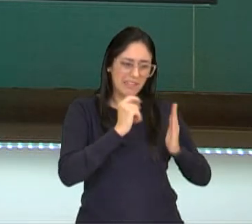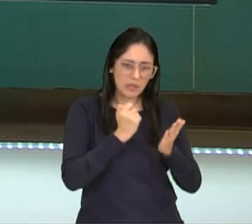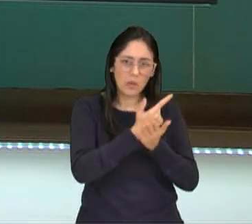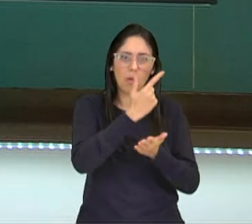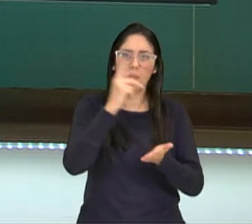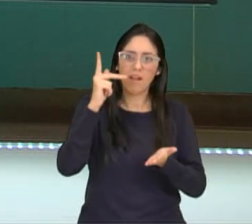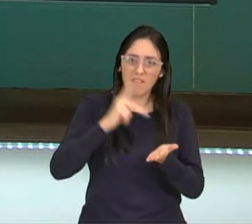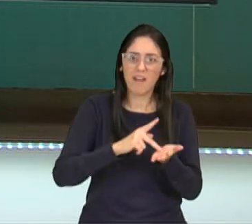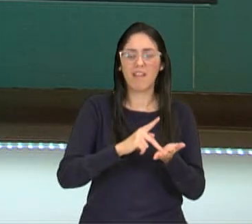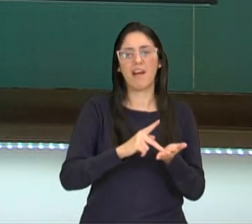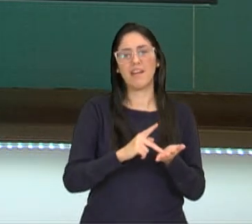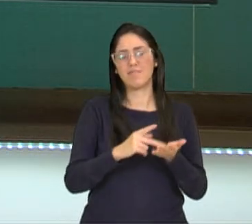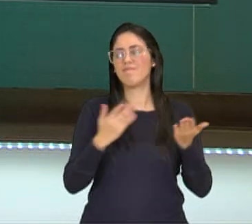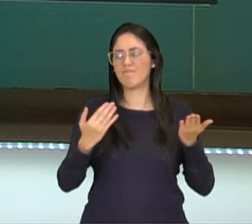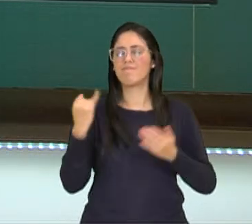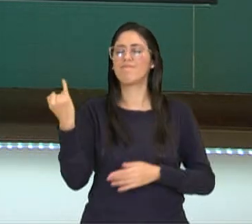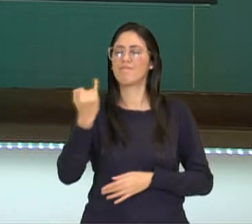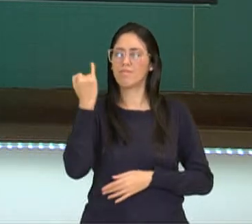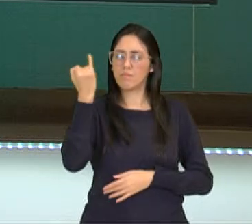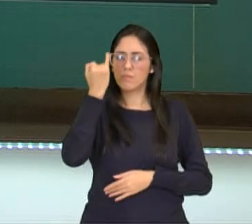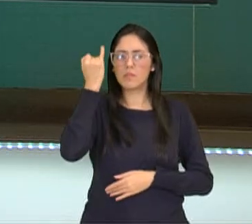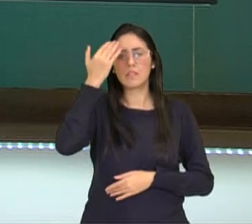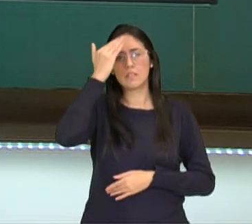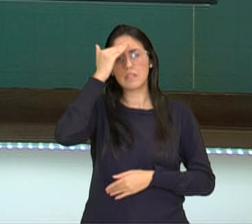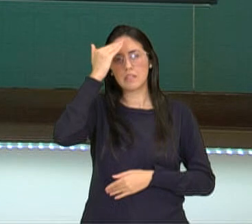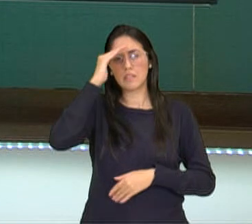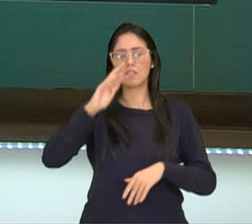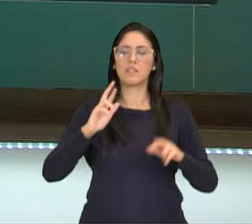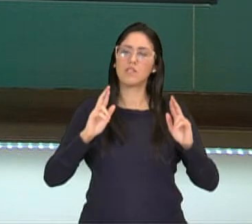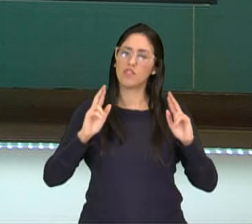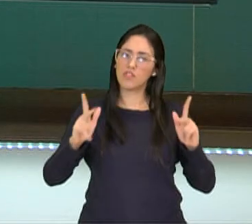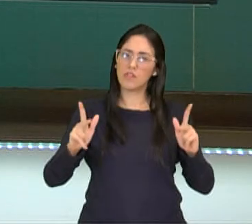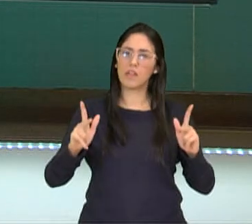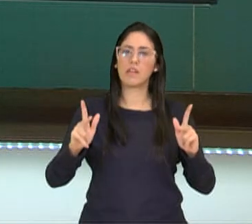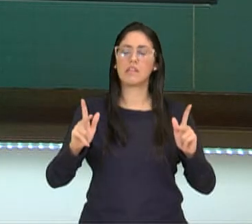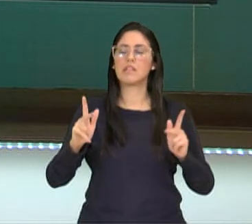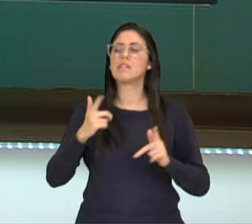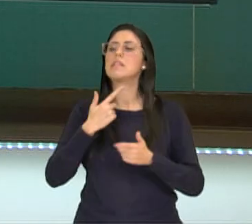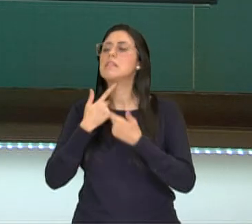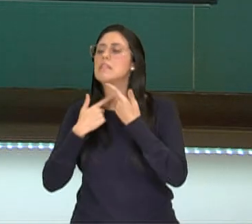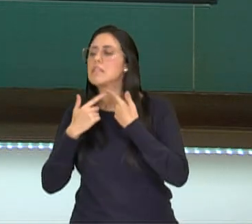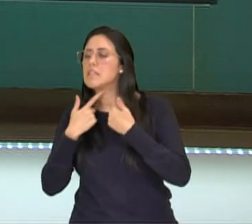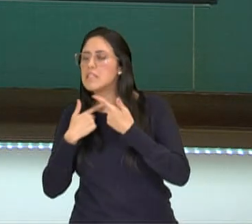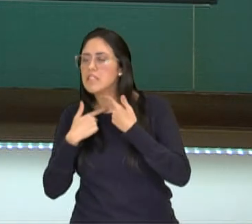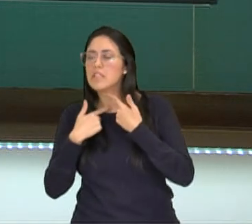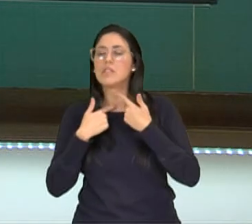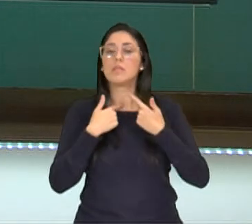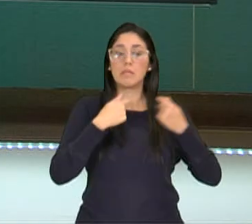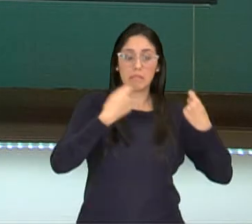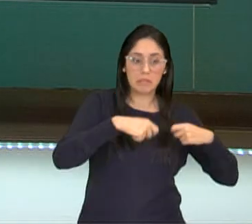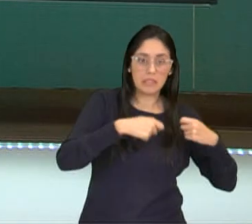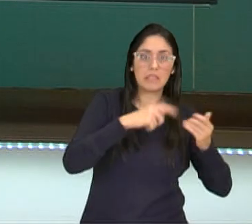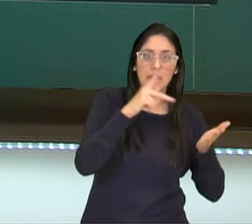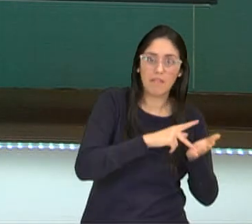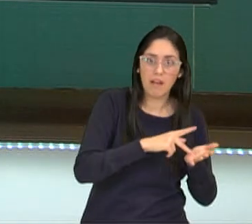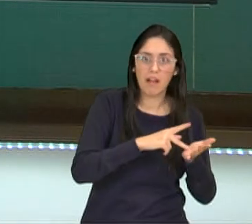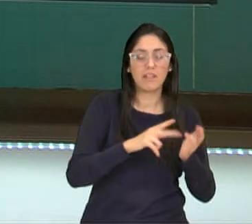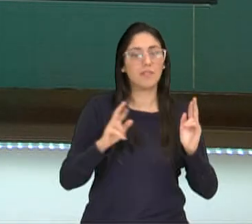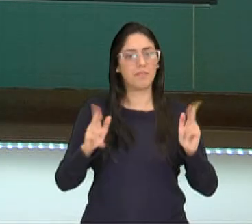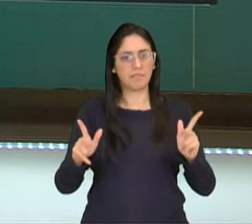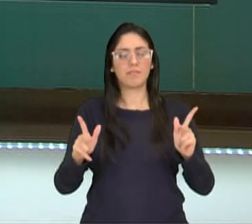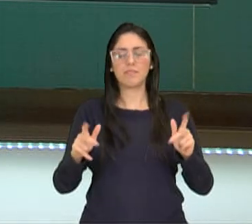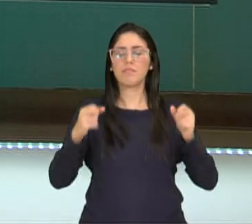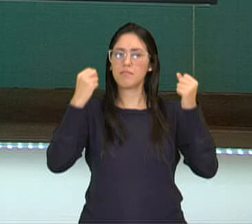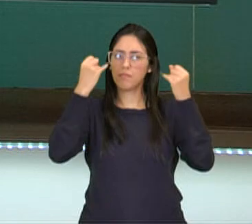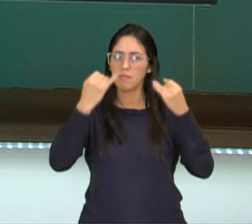bastante importante a gente fazer a diferenciação do desejo e a necessidade. Então vamos caracterizar isso para